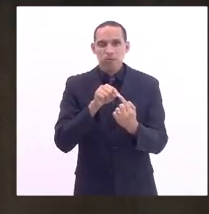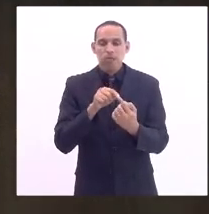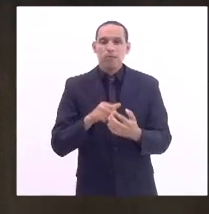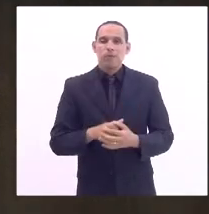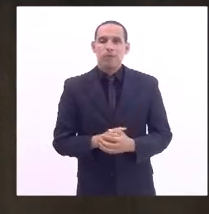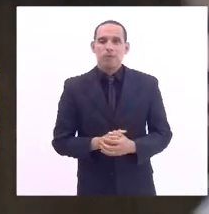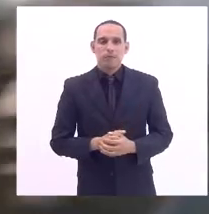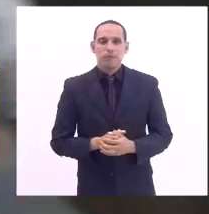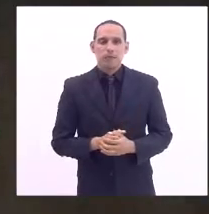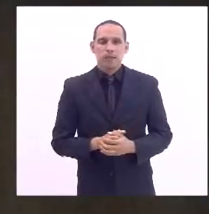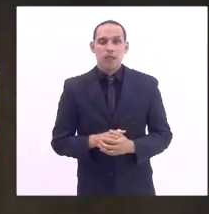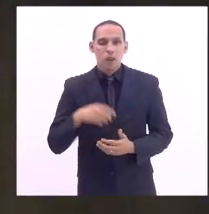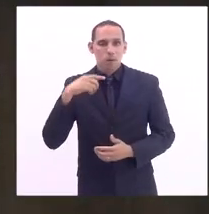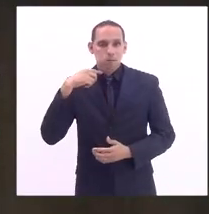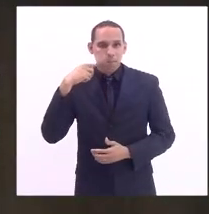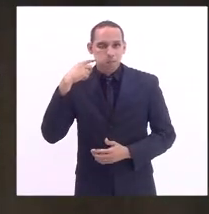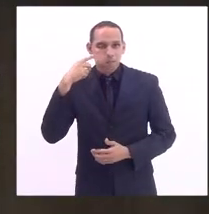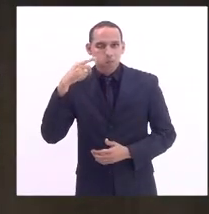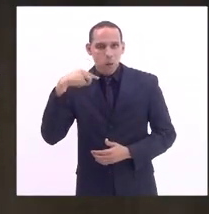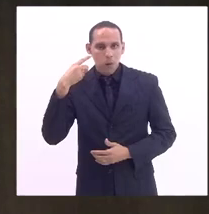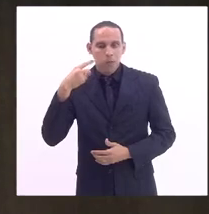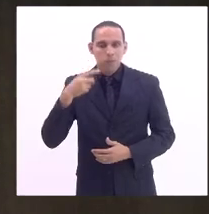senhores advogados